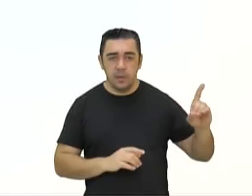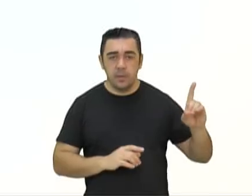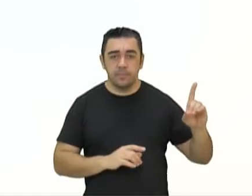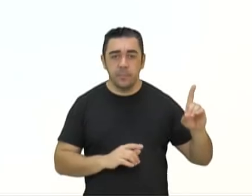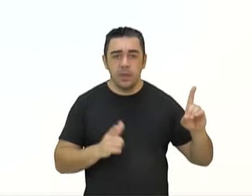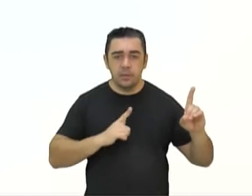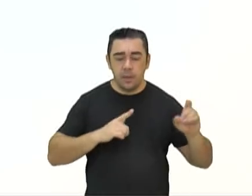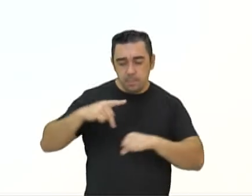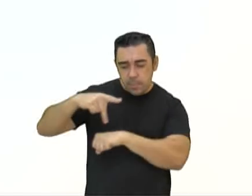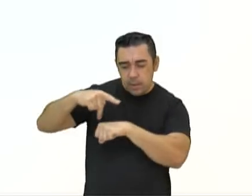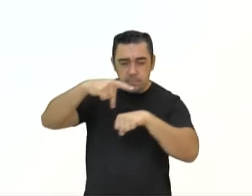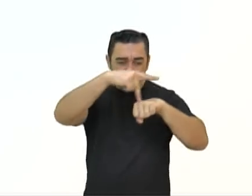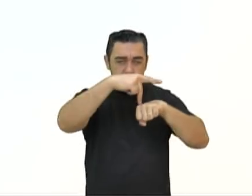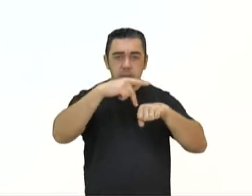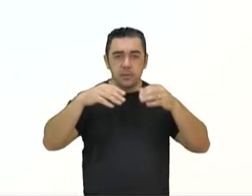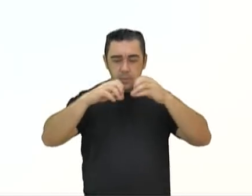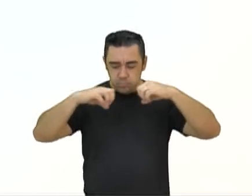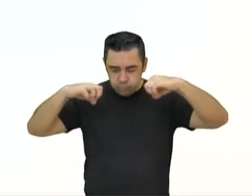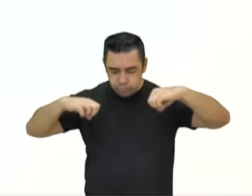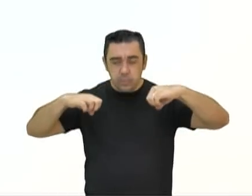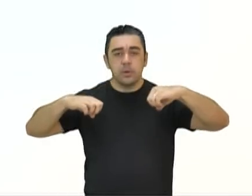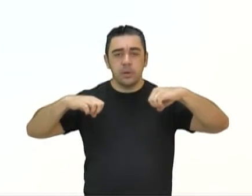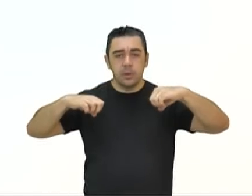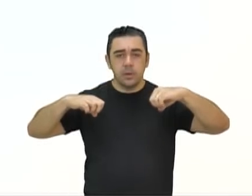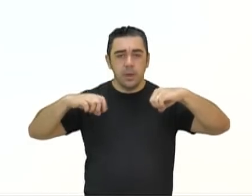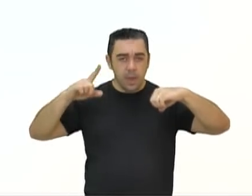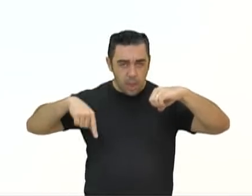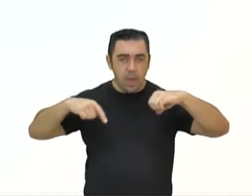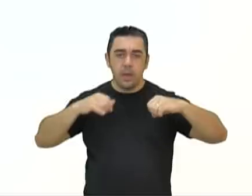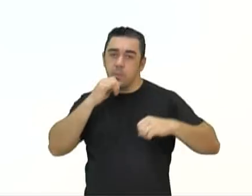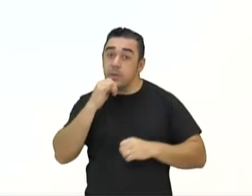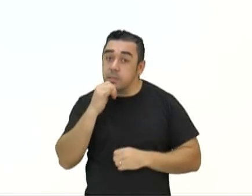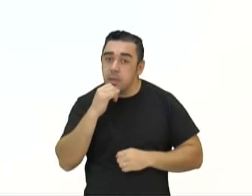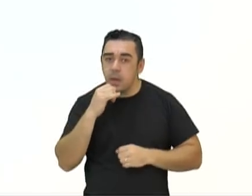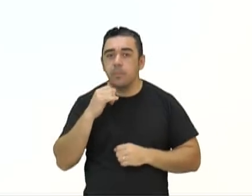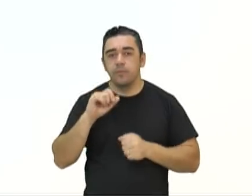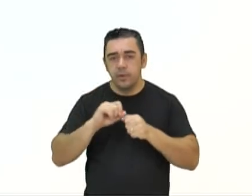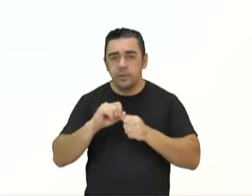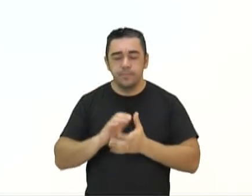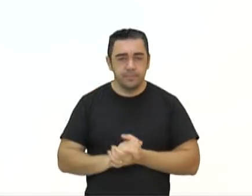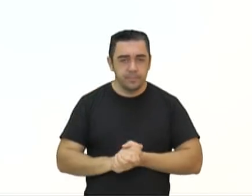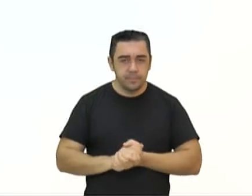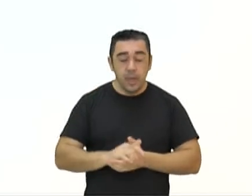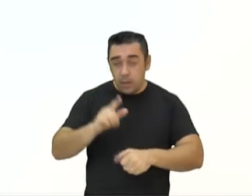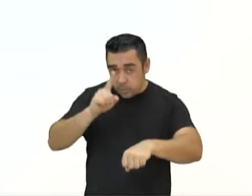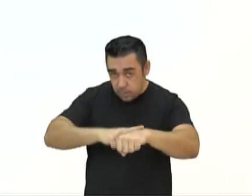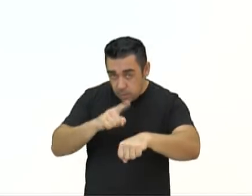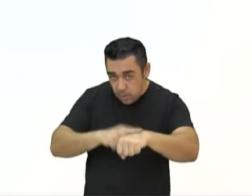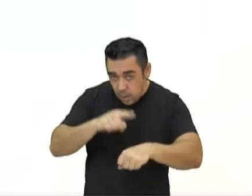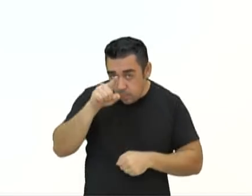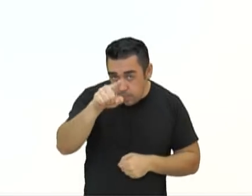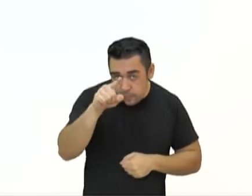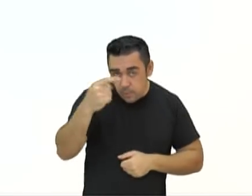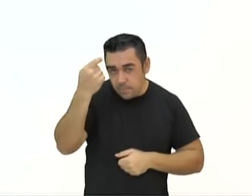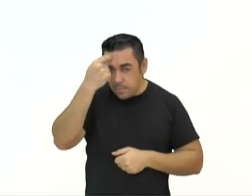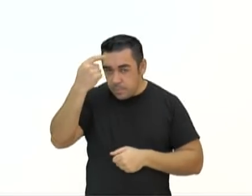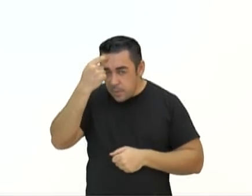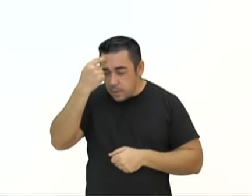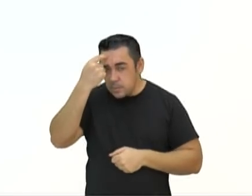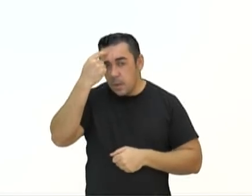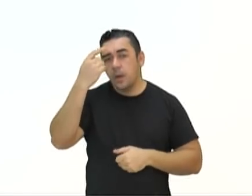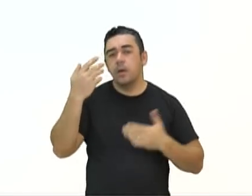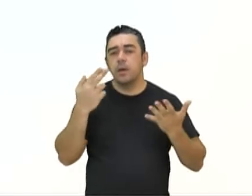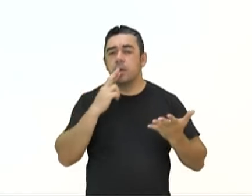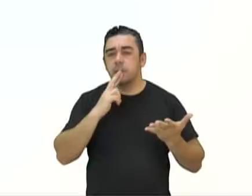é um exemplo da modalidade? Então, vocês vão ter um tempinho agora para pensar e marcar